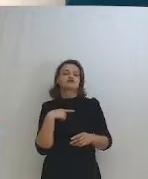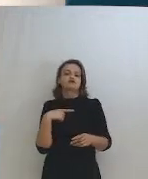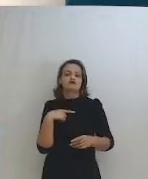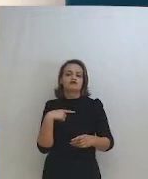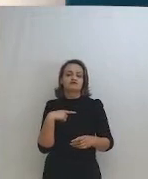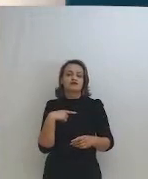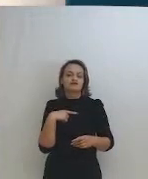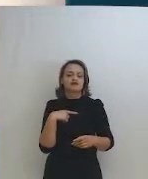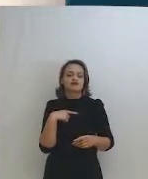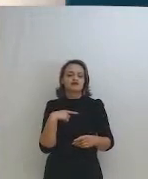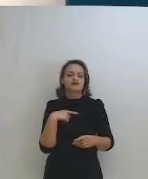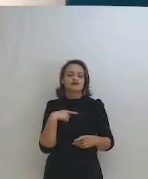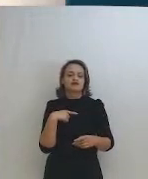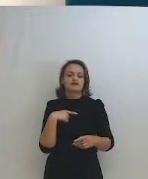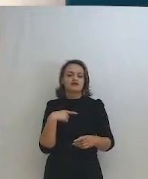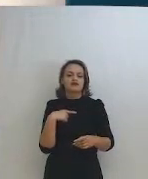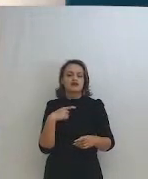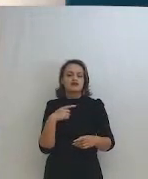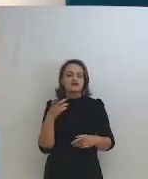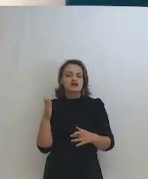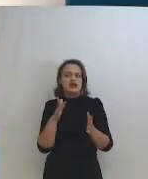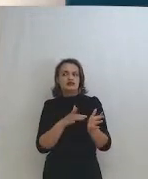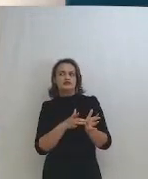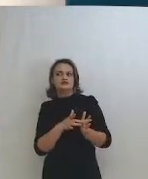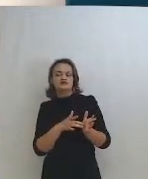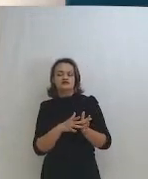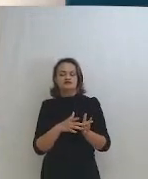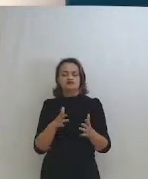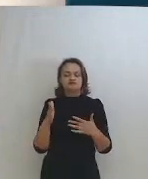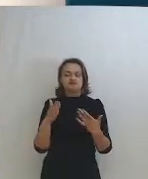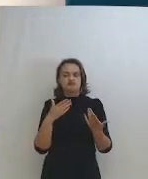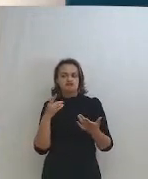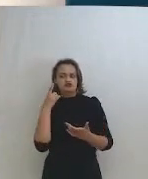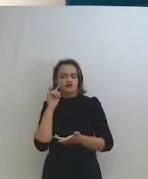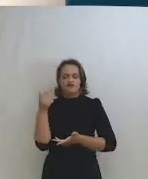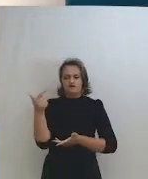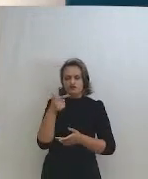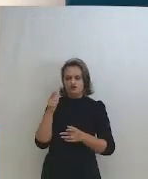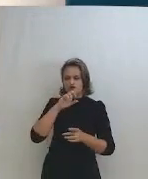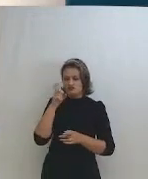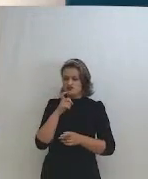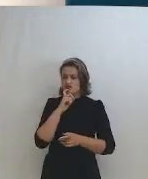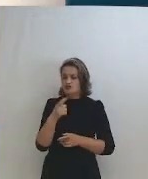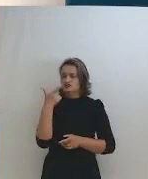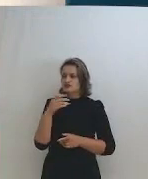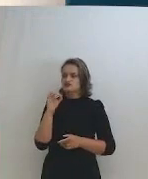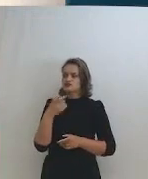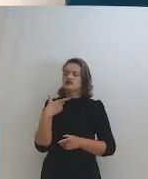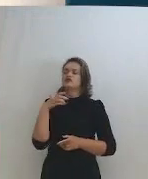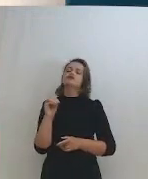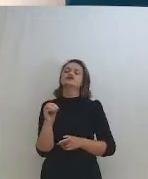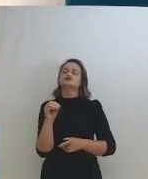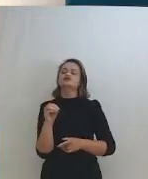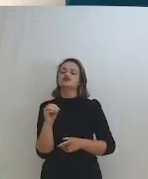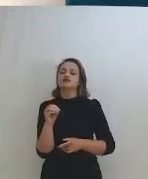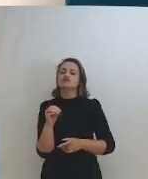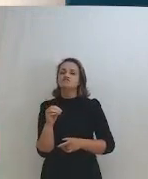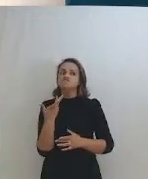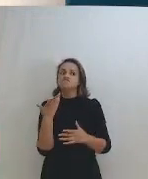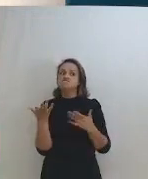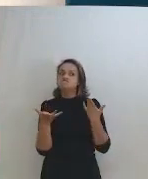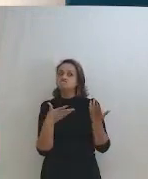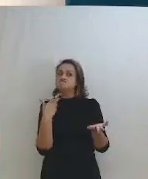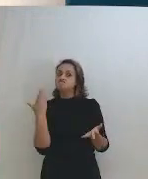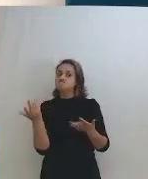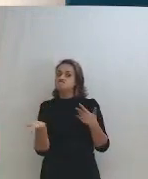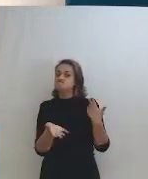despachou contrariamente em 22 de julho de 2020, não há, a meu ver,